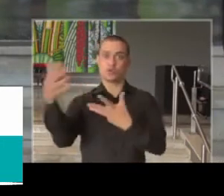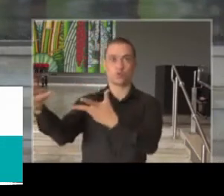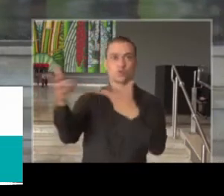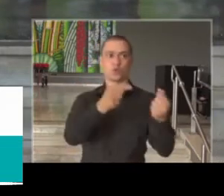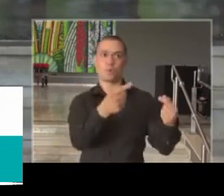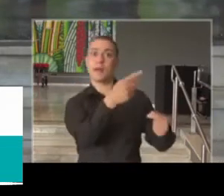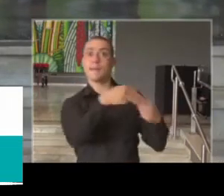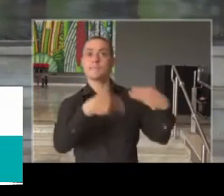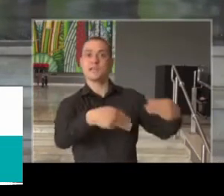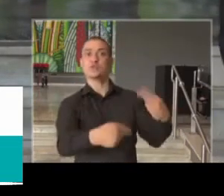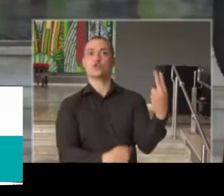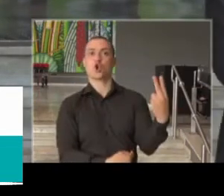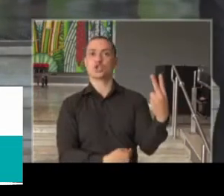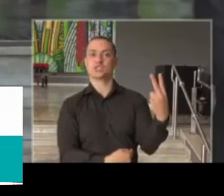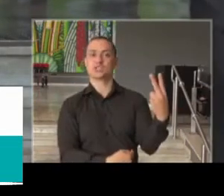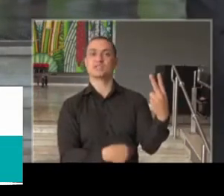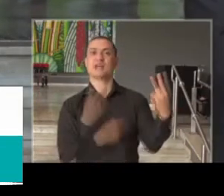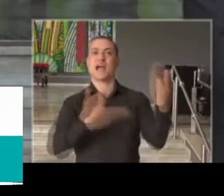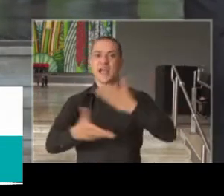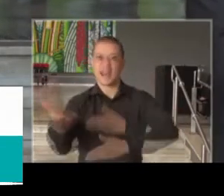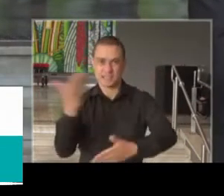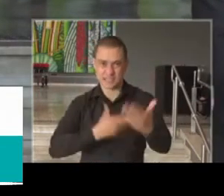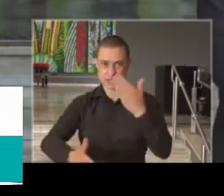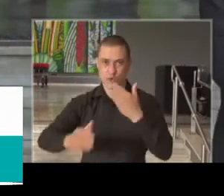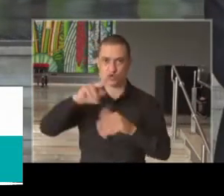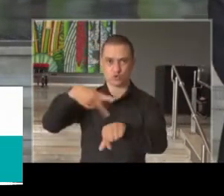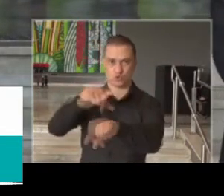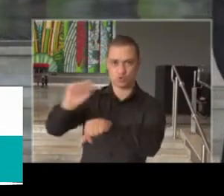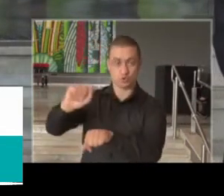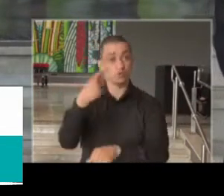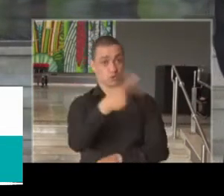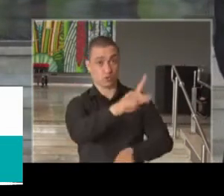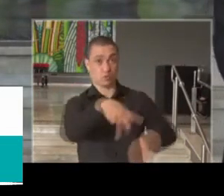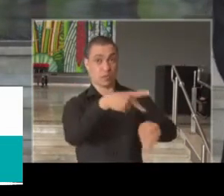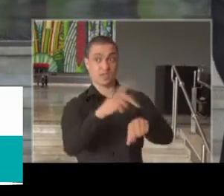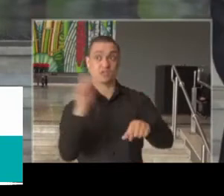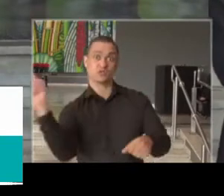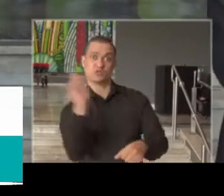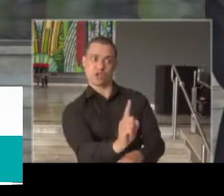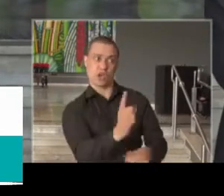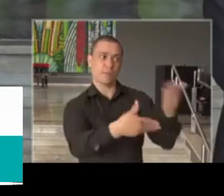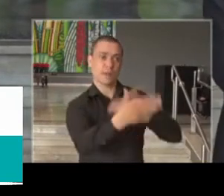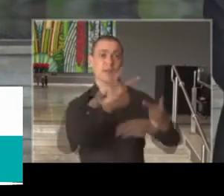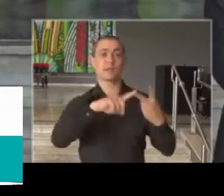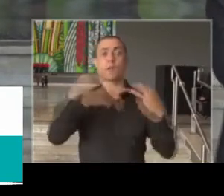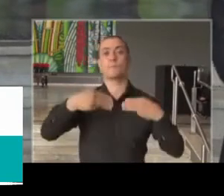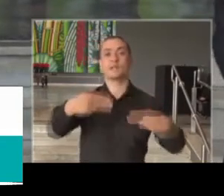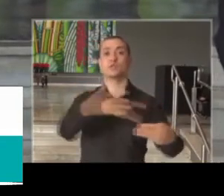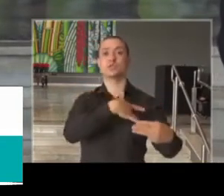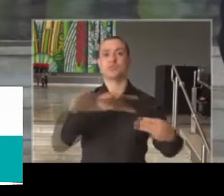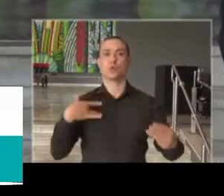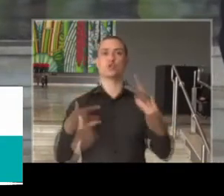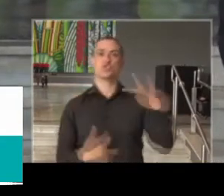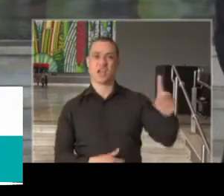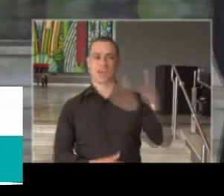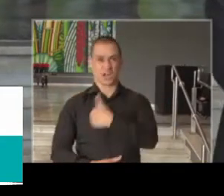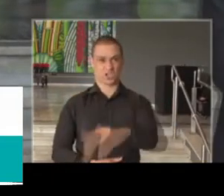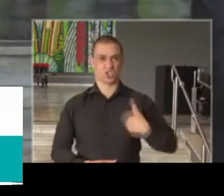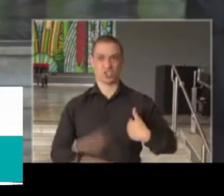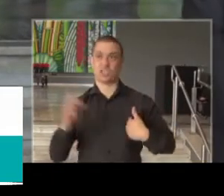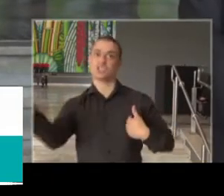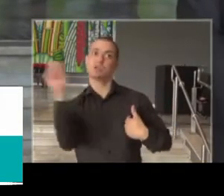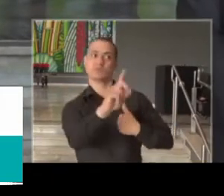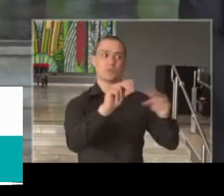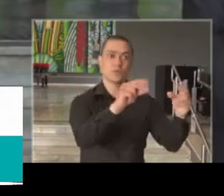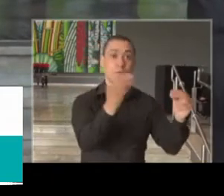com dois ministros, o ministro das Relações Exteriores do seu país, da Argentina, e o ministro da Saúde, para